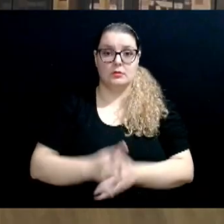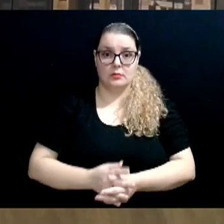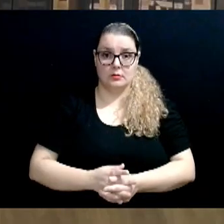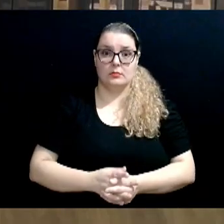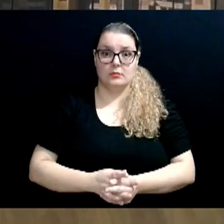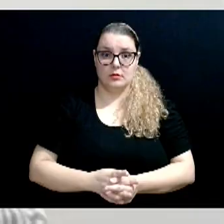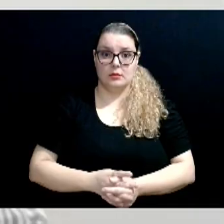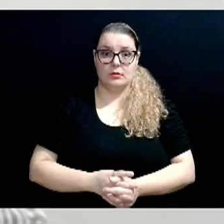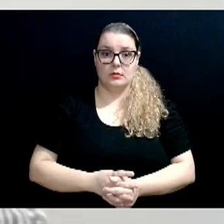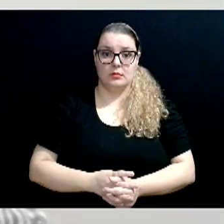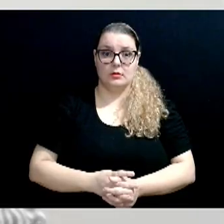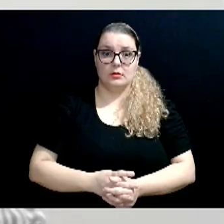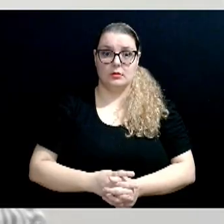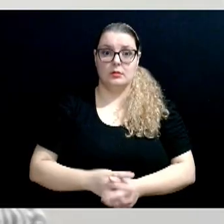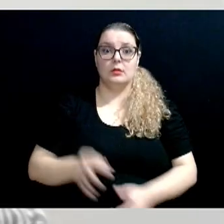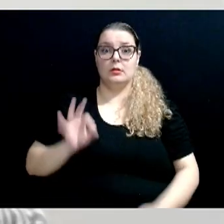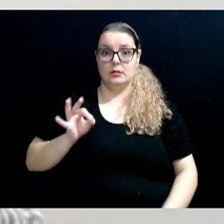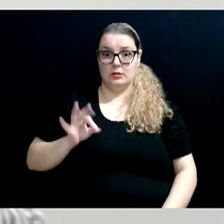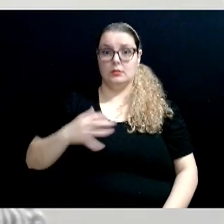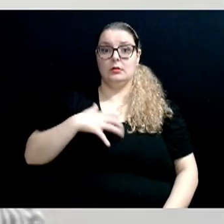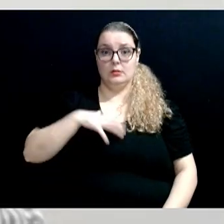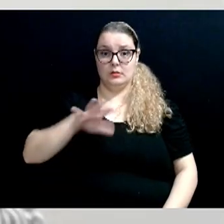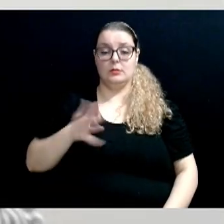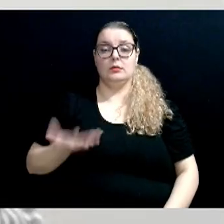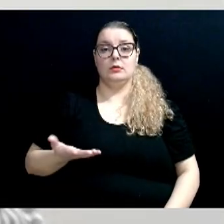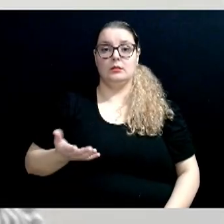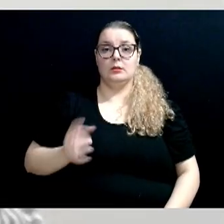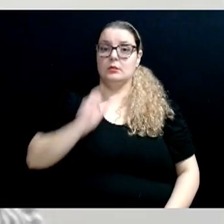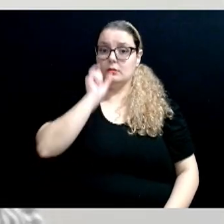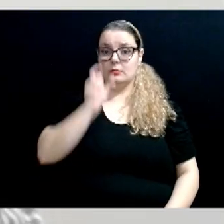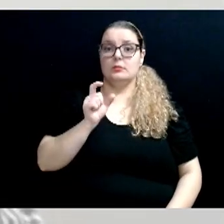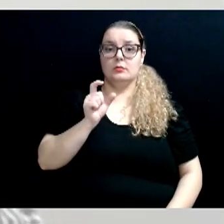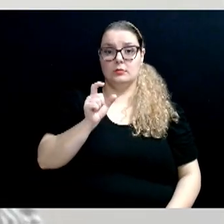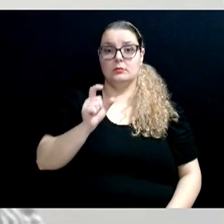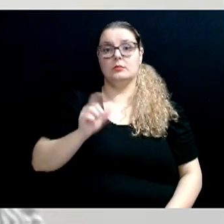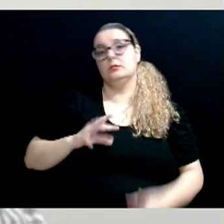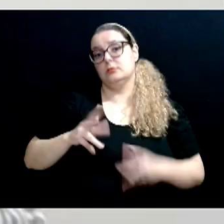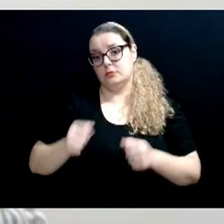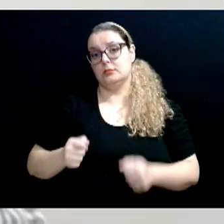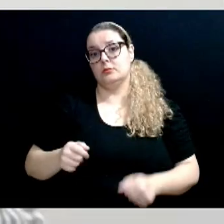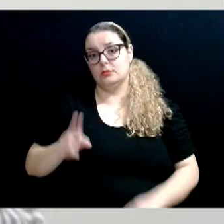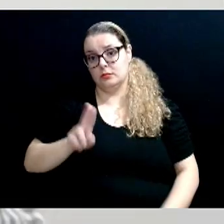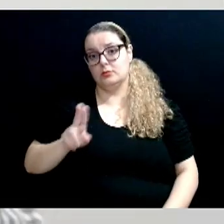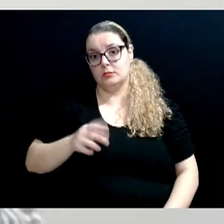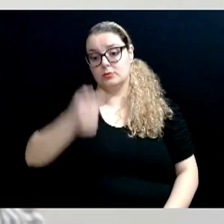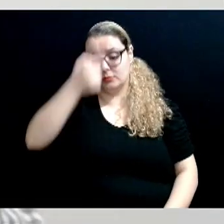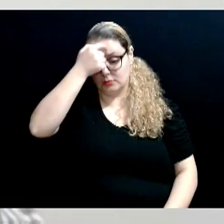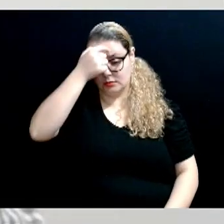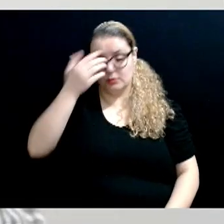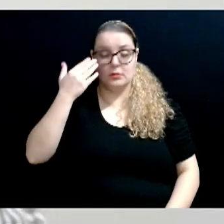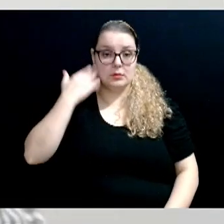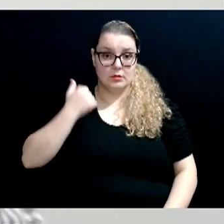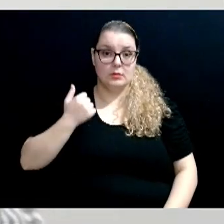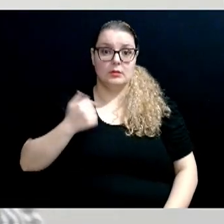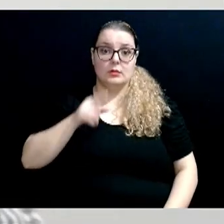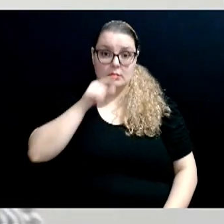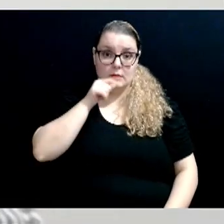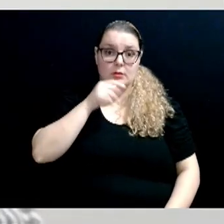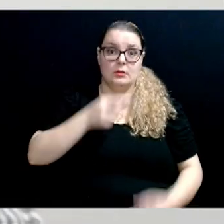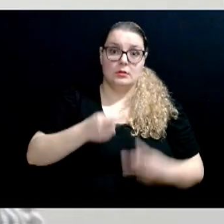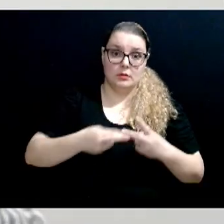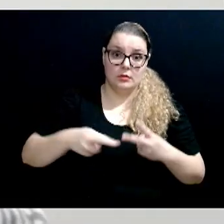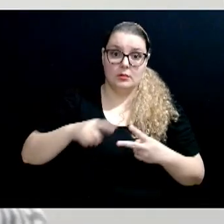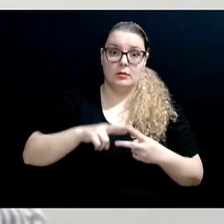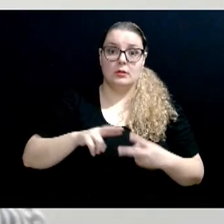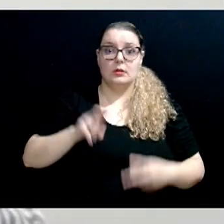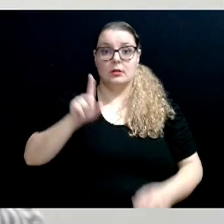Sem dúvida, essa palavra de tudo, é o consumo consciente, né? A gente sabe que a água é um recurso, é um bem, né? É um direito